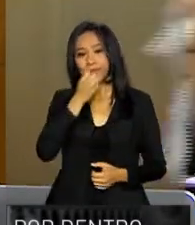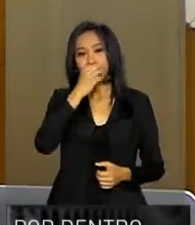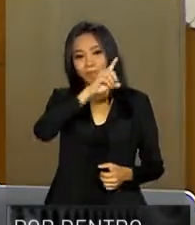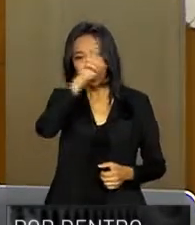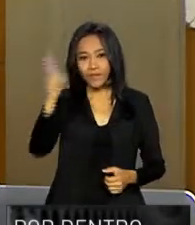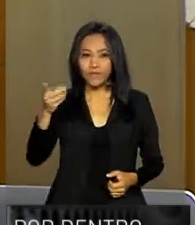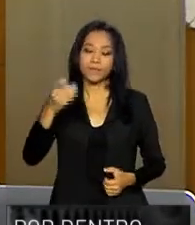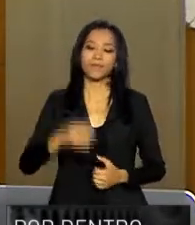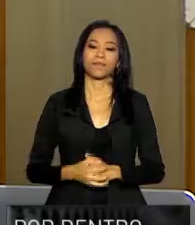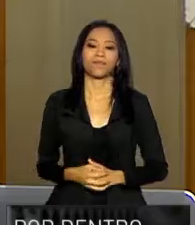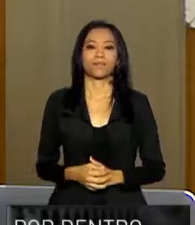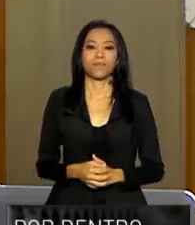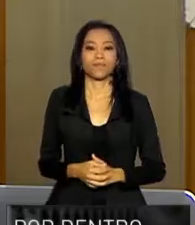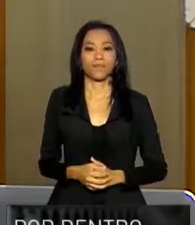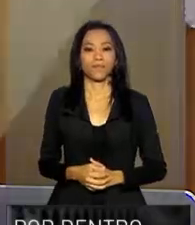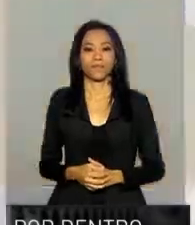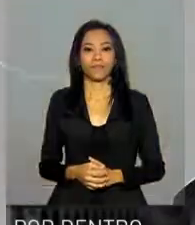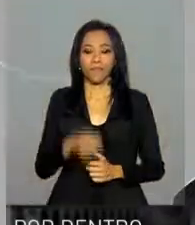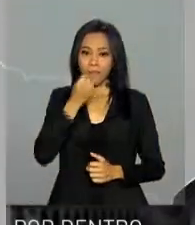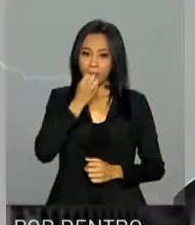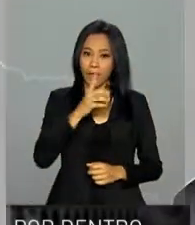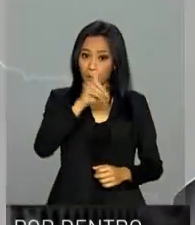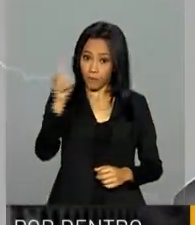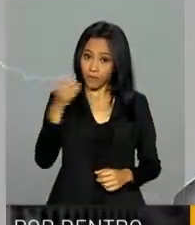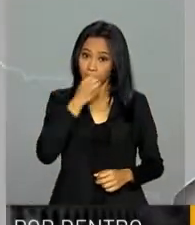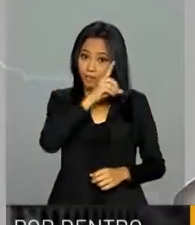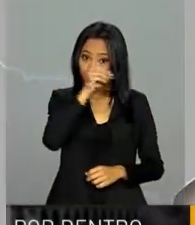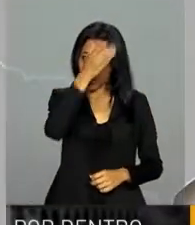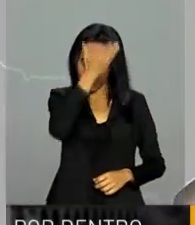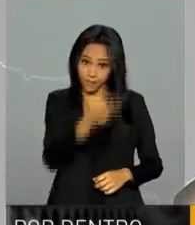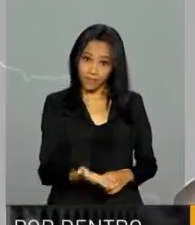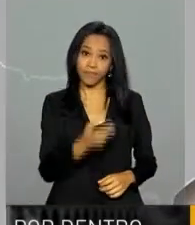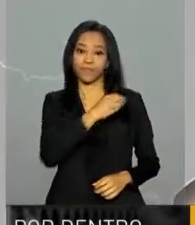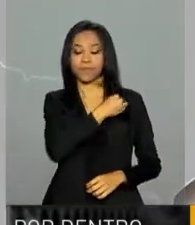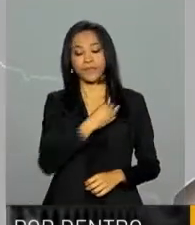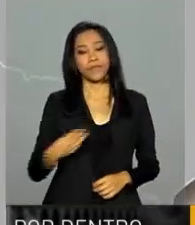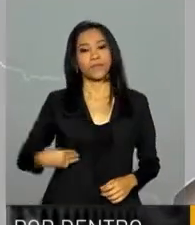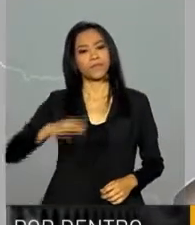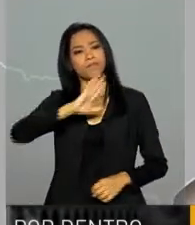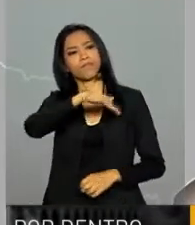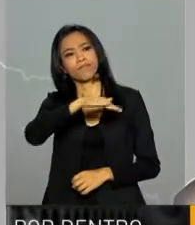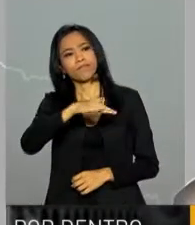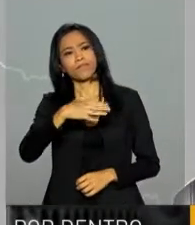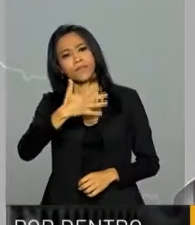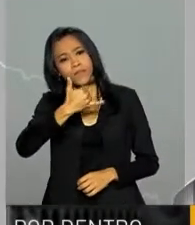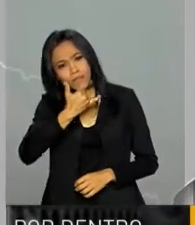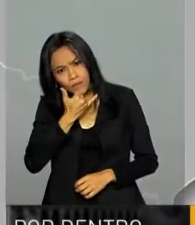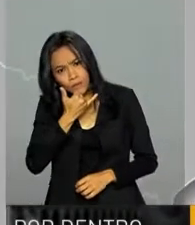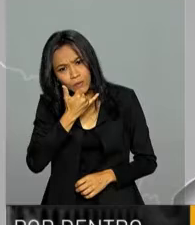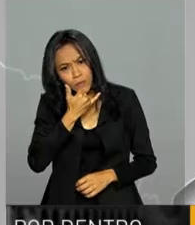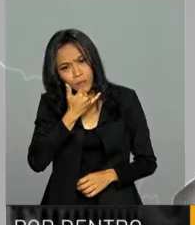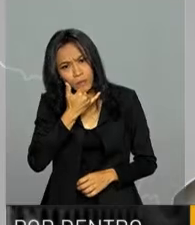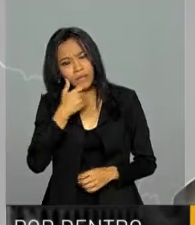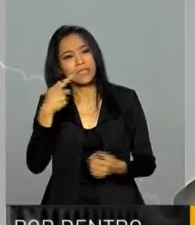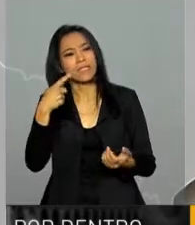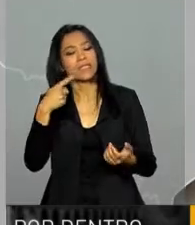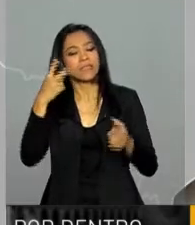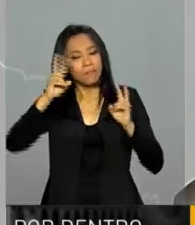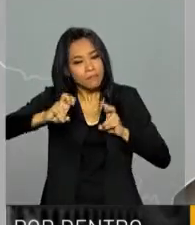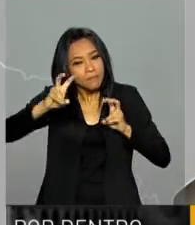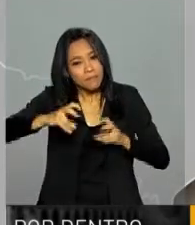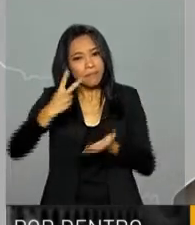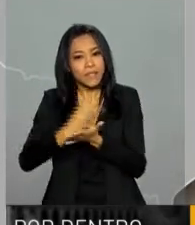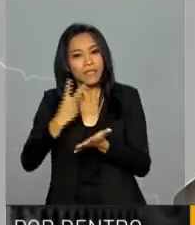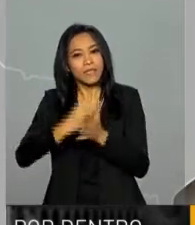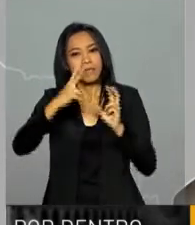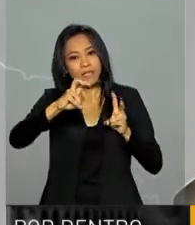pra você bom dia bom para mim também podia prevenir isso é disco talvez uma certa insistência no transtorno mas a gente tem